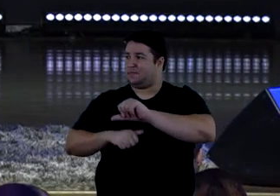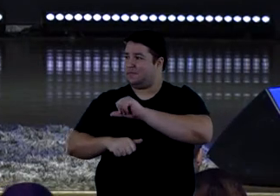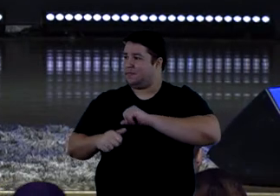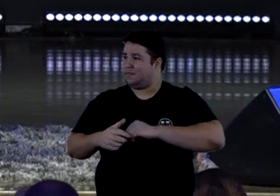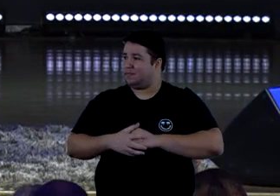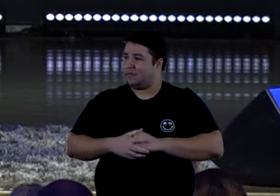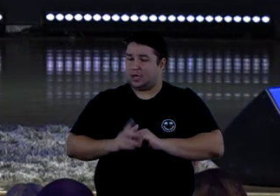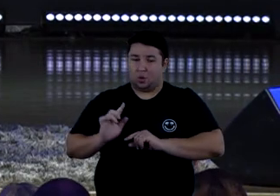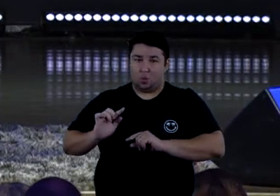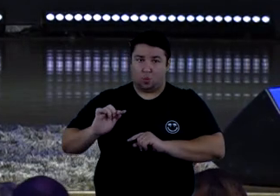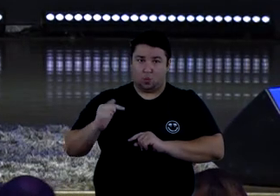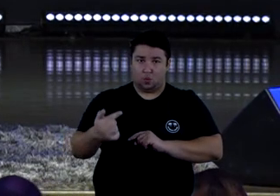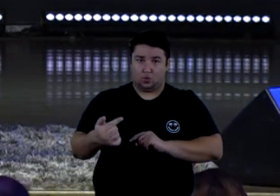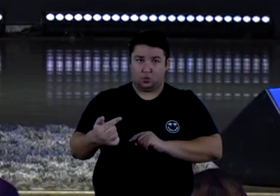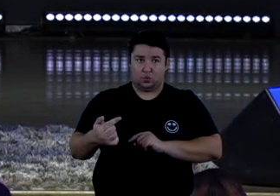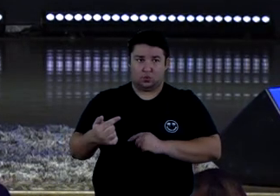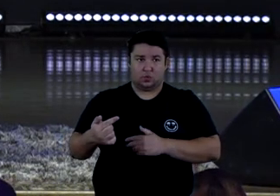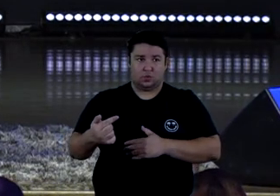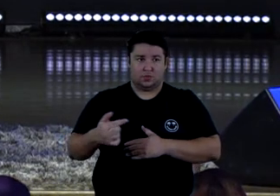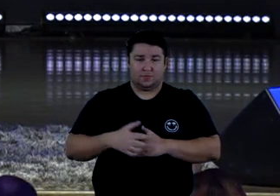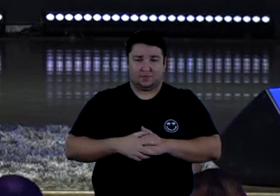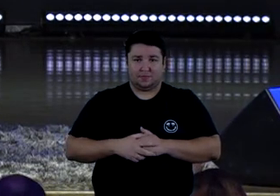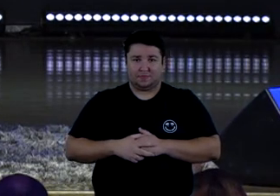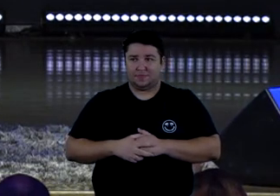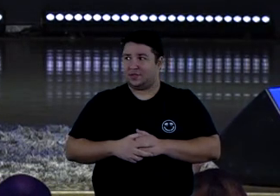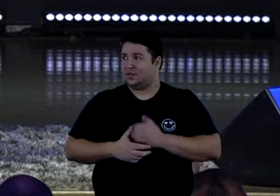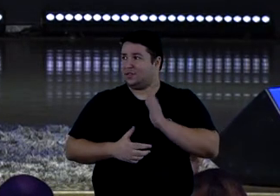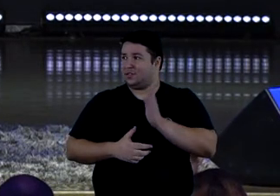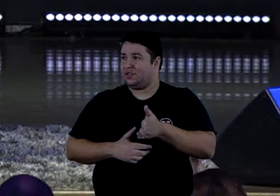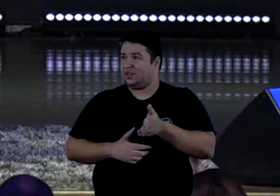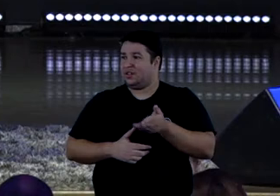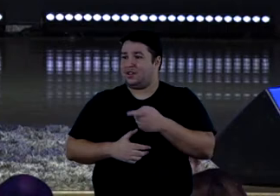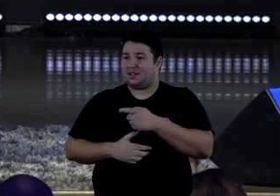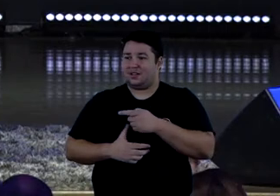A próxima etapa já é lá.